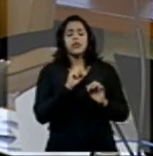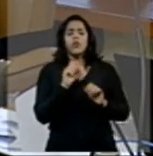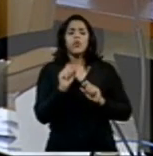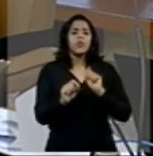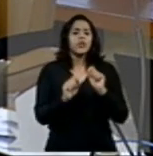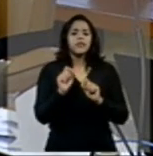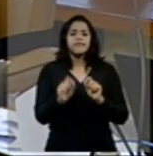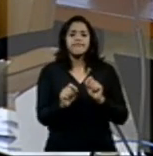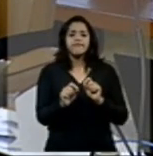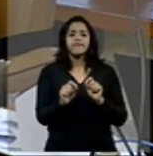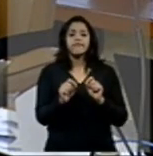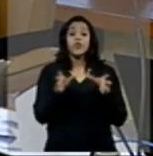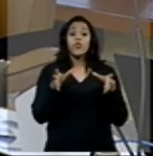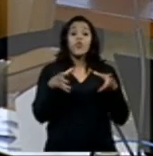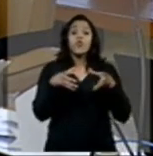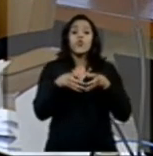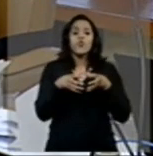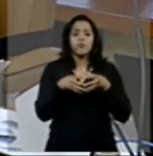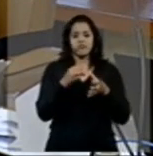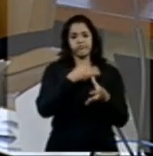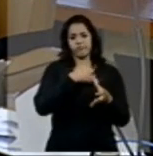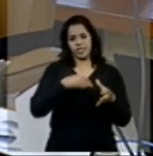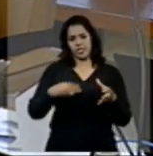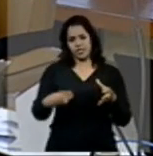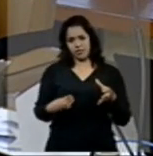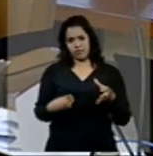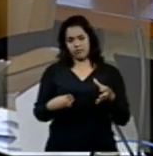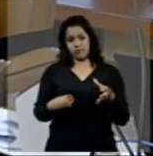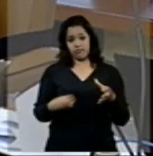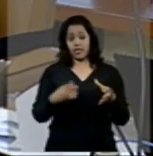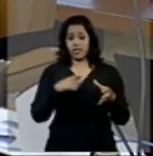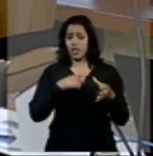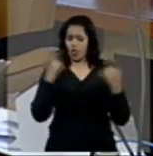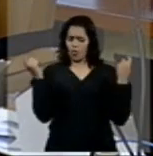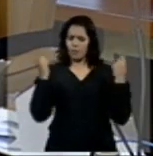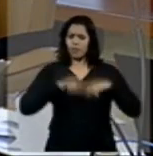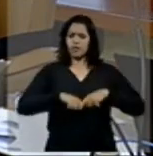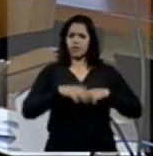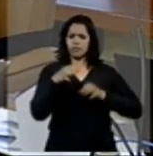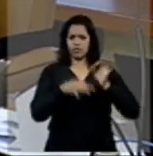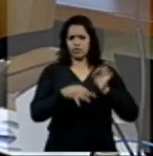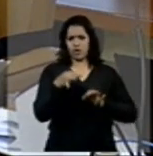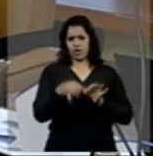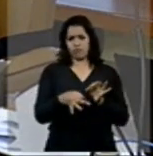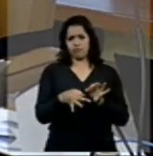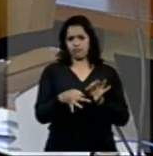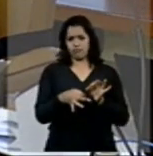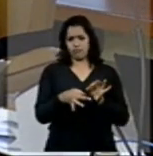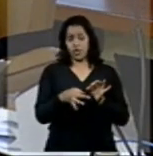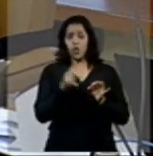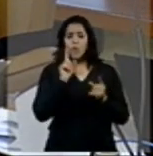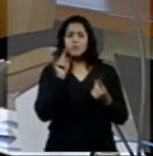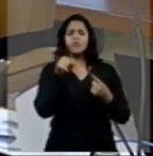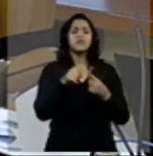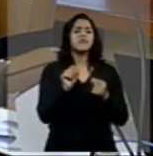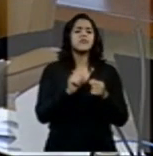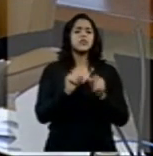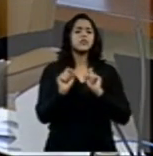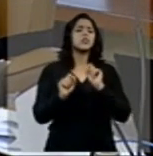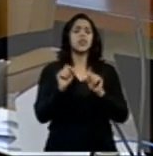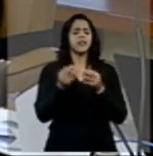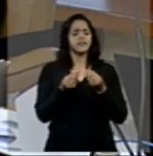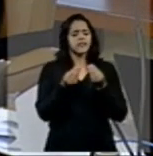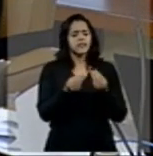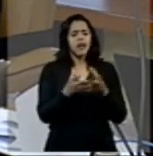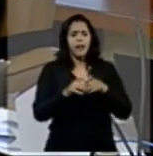um determinado colegiado em matéria contida na sua competência. E o objetivo é o de conferir maior